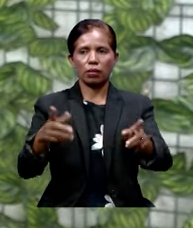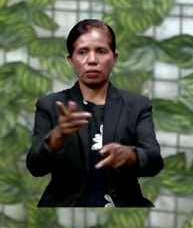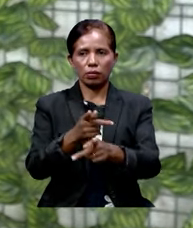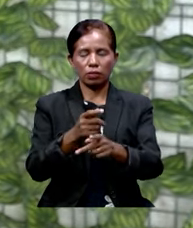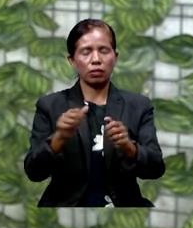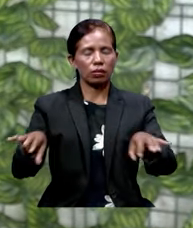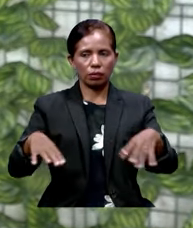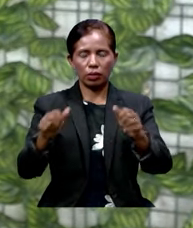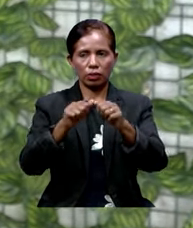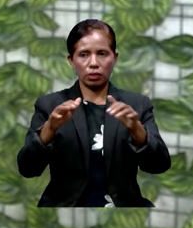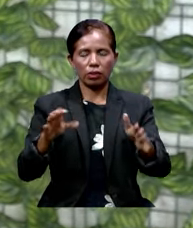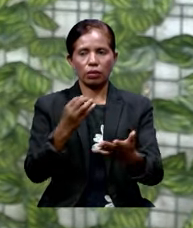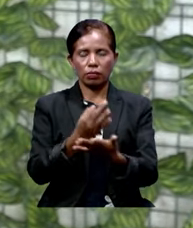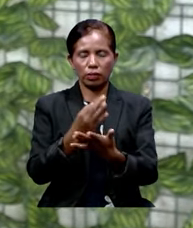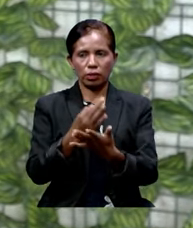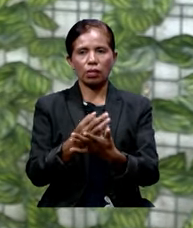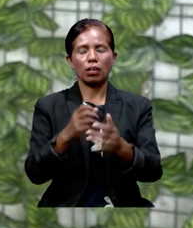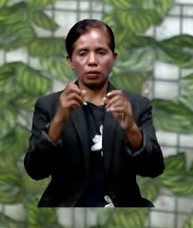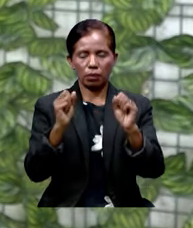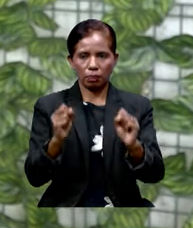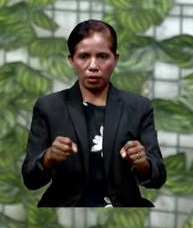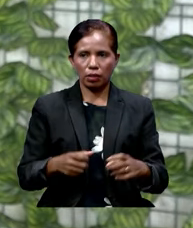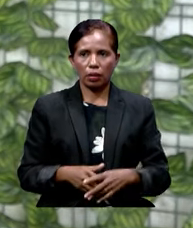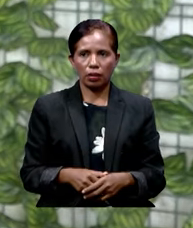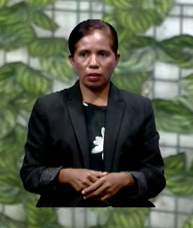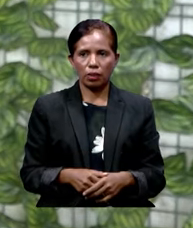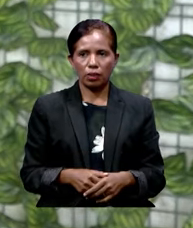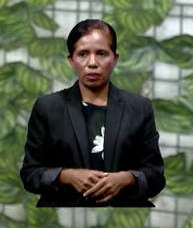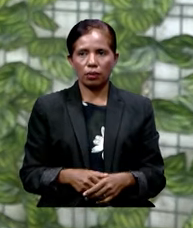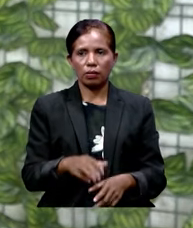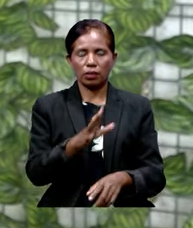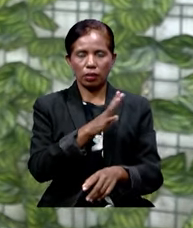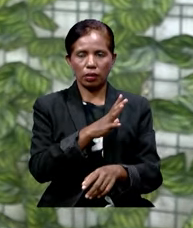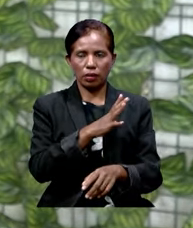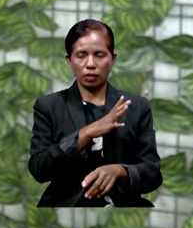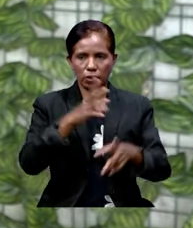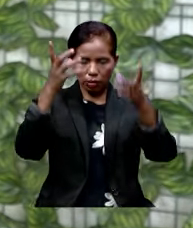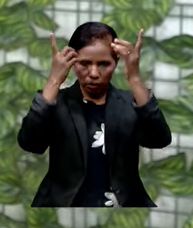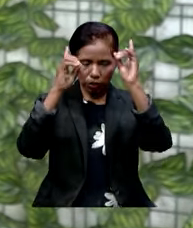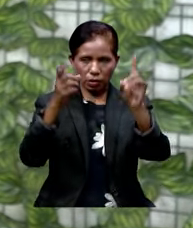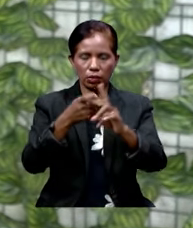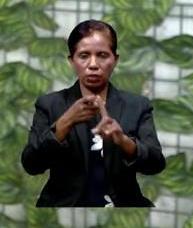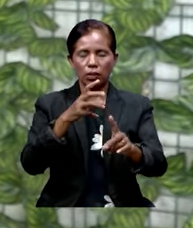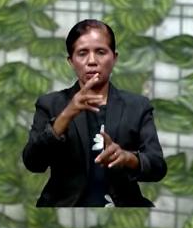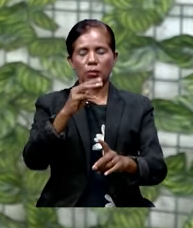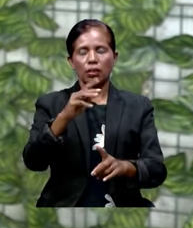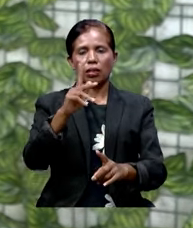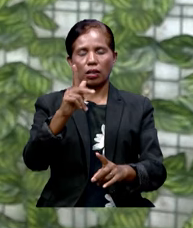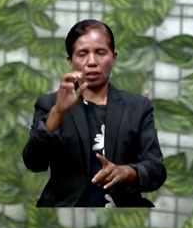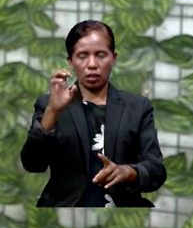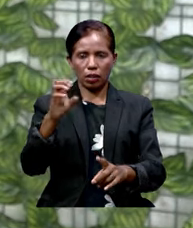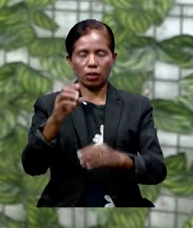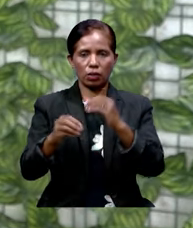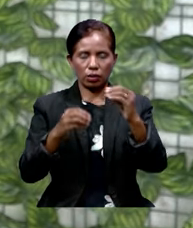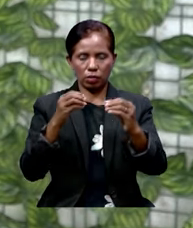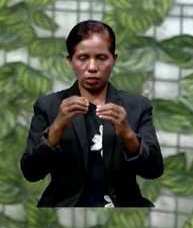transmissão e finanças para bele na saída, o de rei, decisão russi micae, conaba